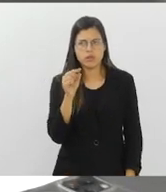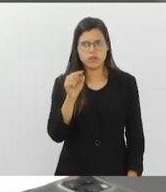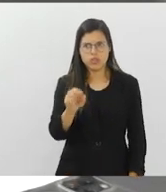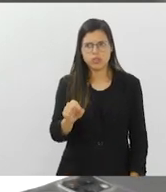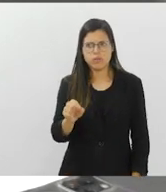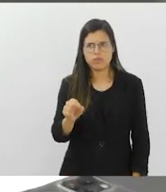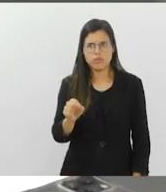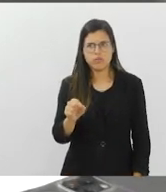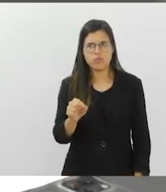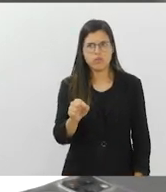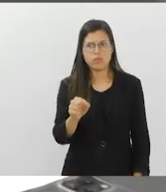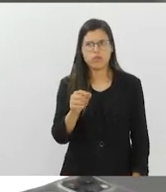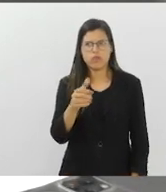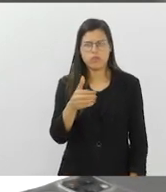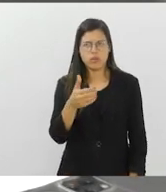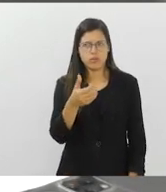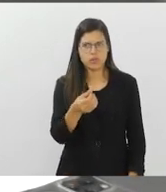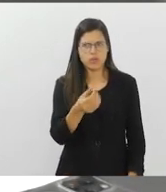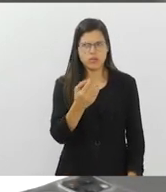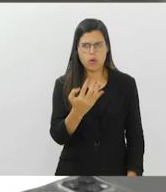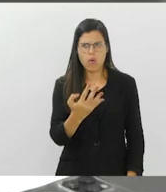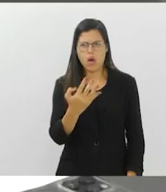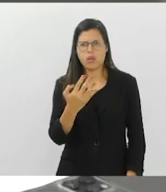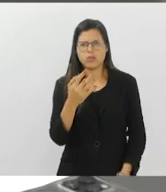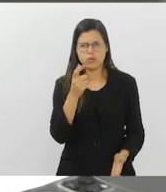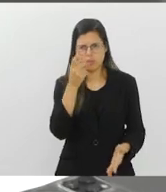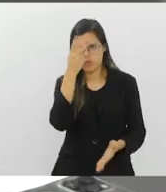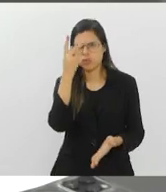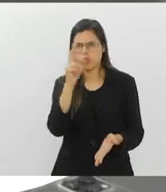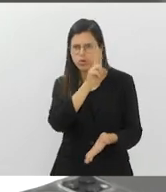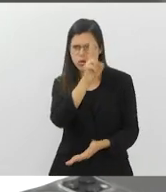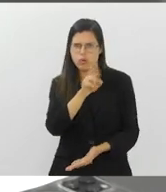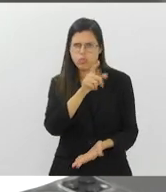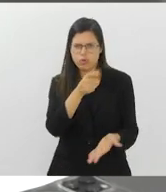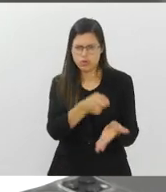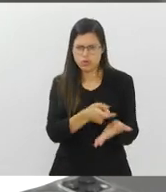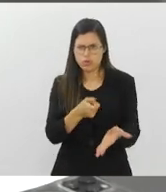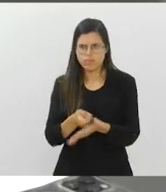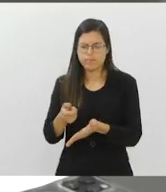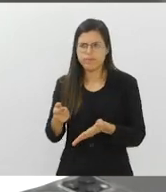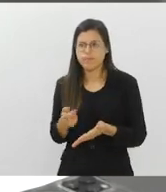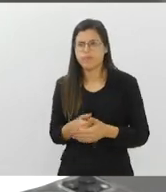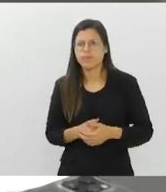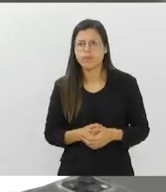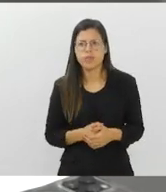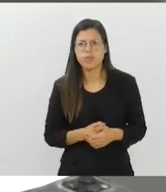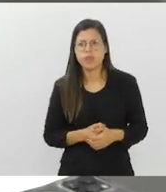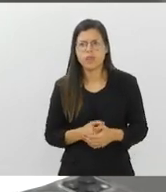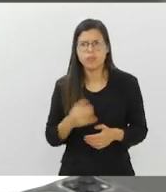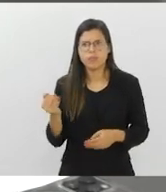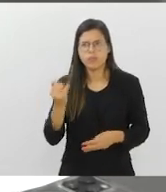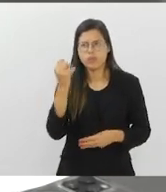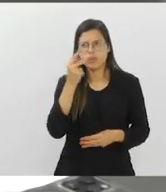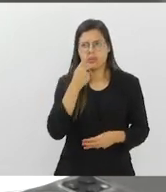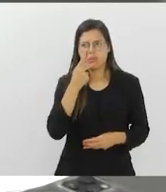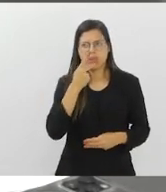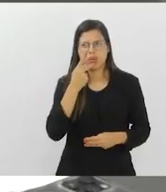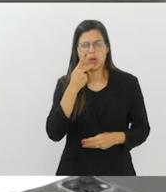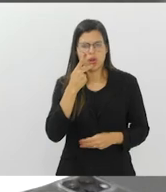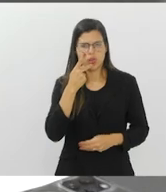664 beneficiários. E é importante colocar, como eu falei na minha